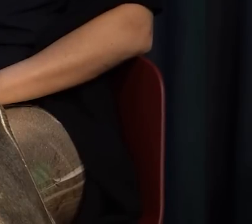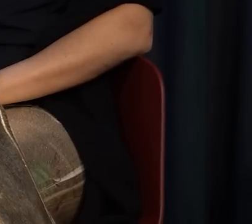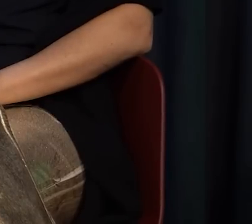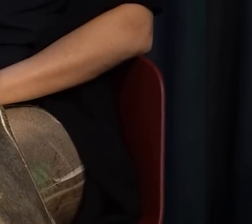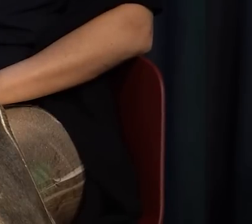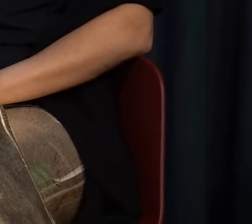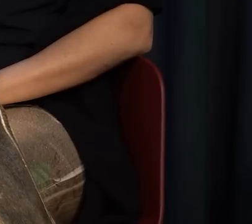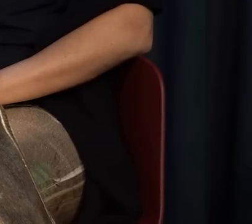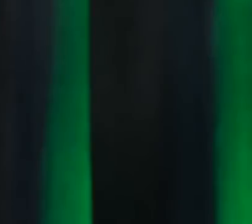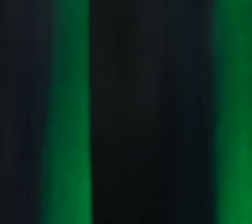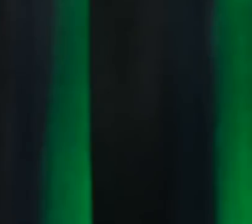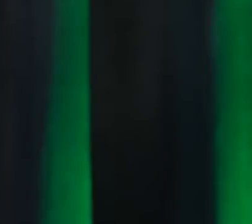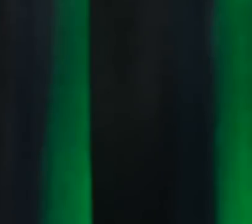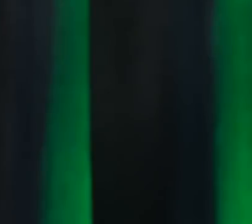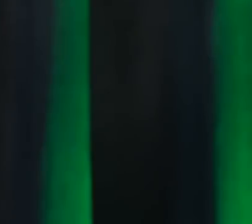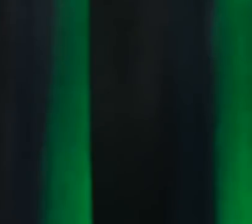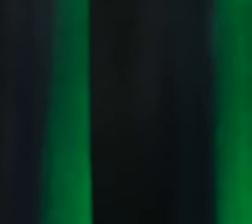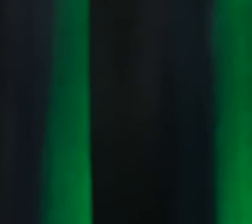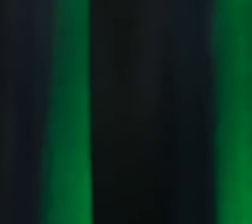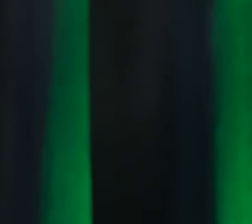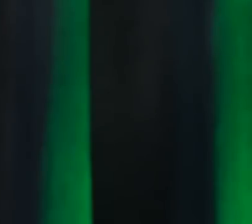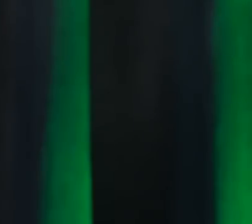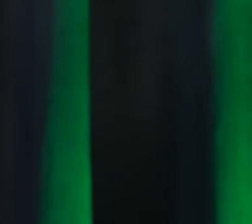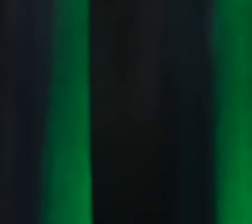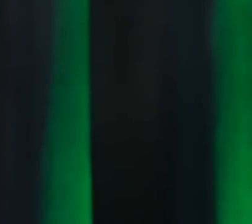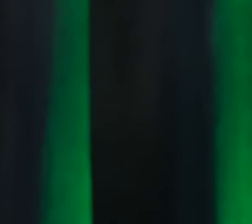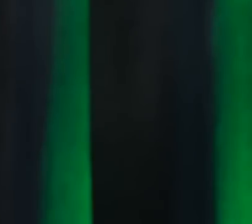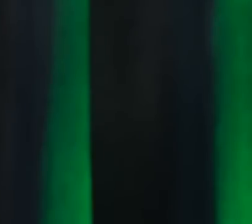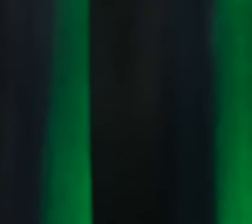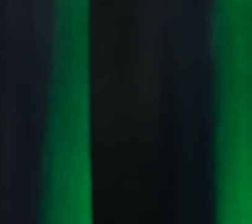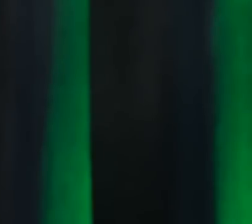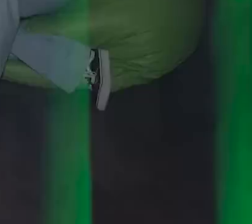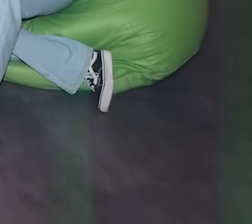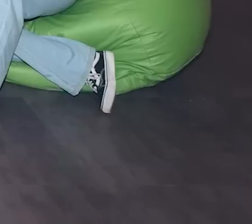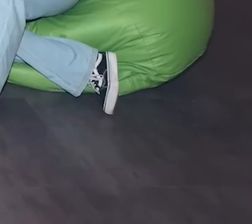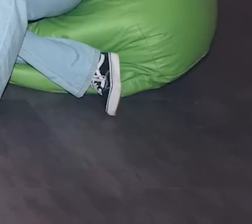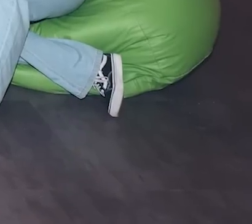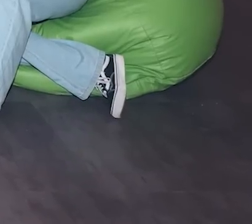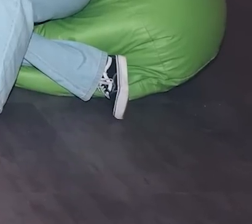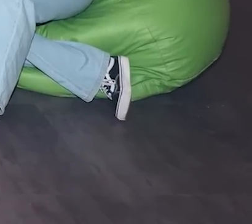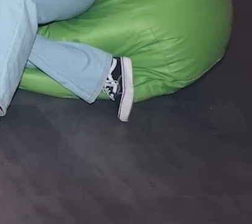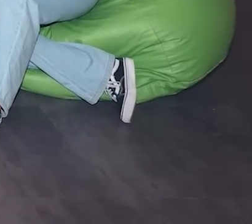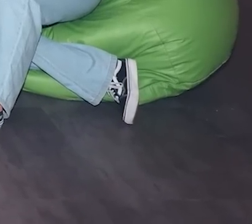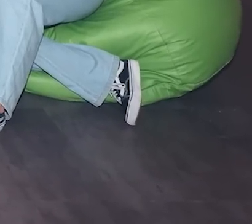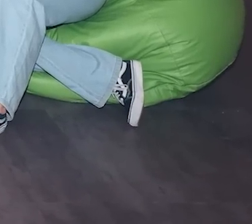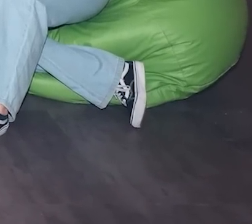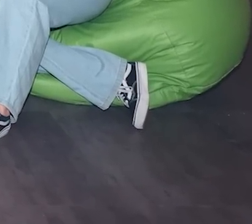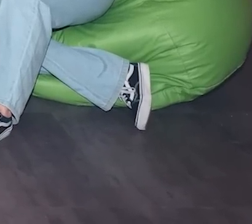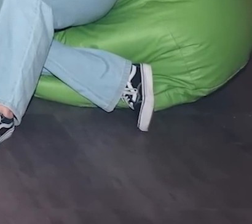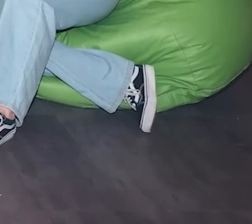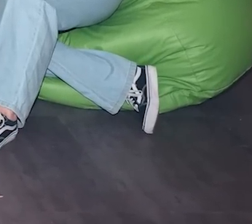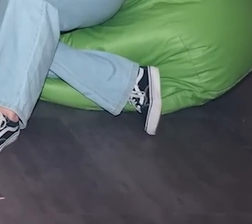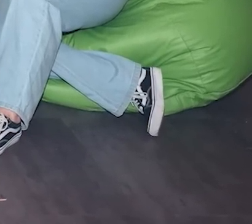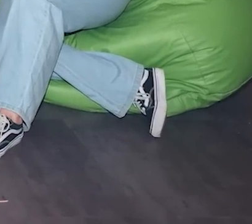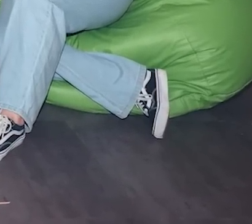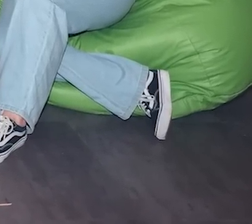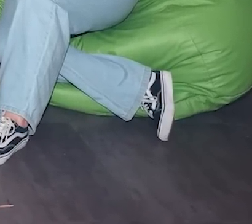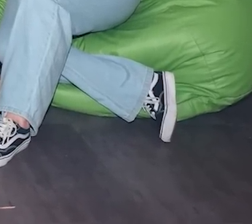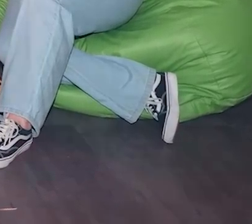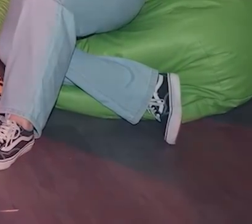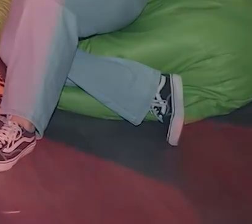sendo incrível porque são momentos que nós estamos com times tanto liderança como não liderança